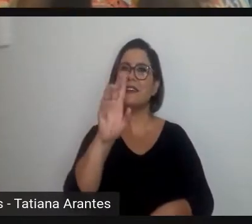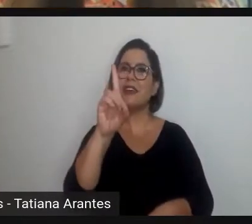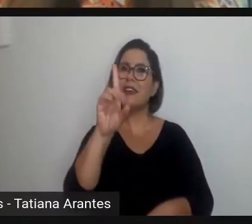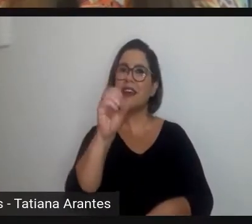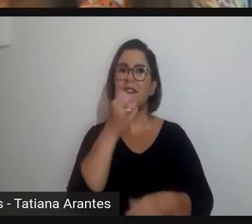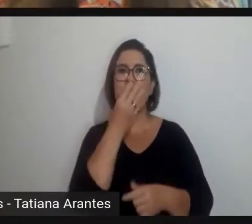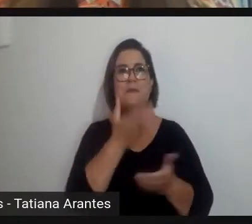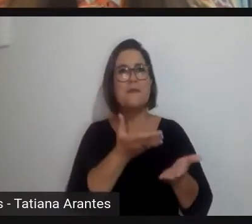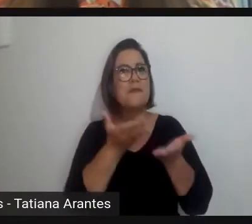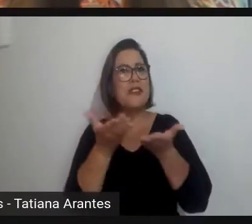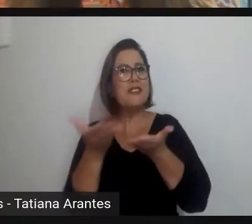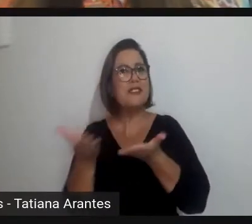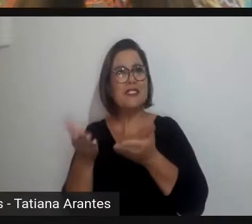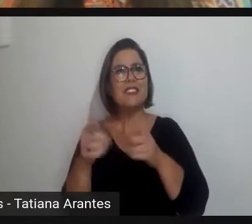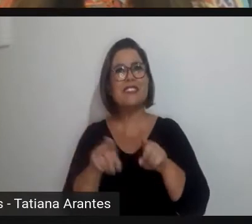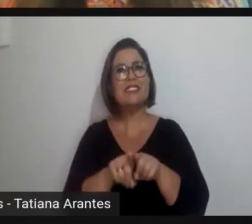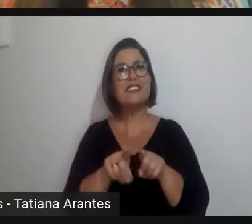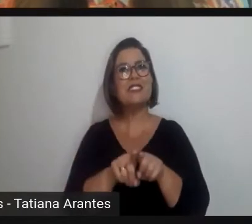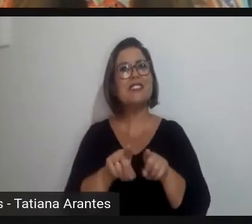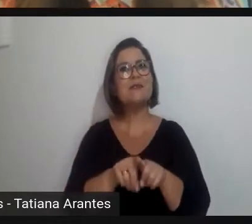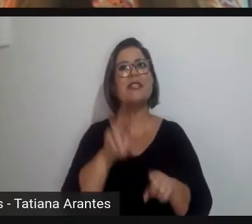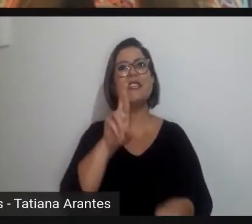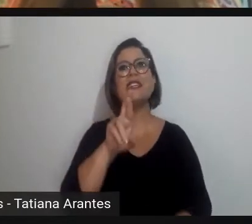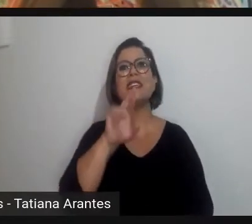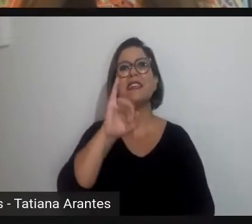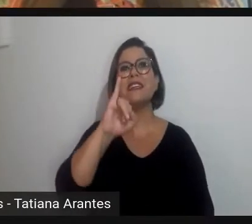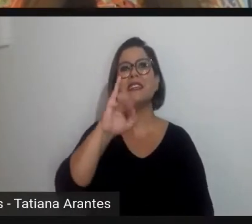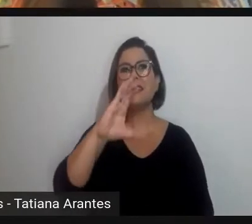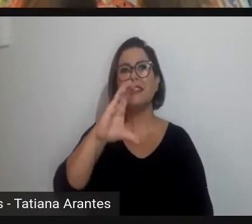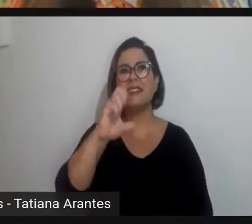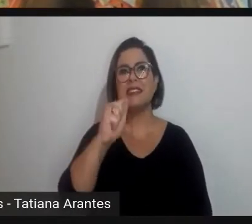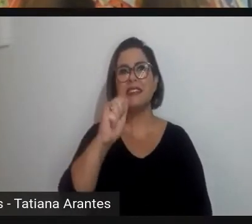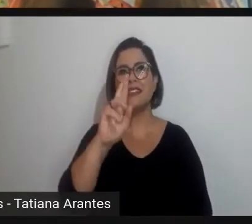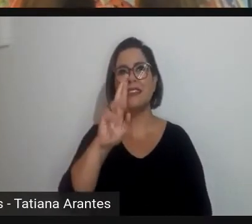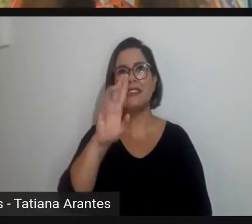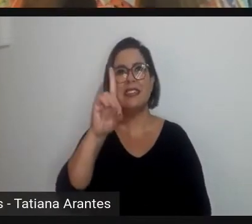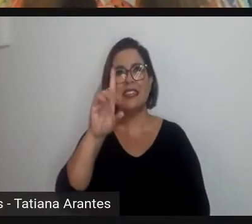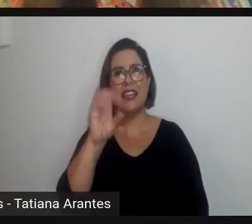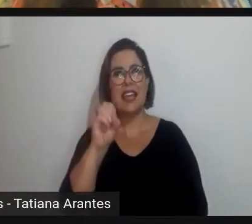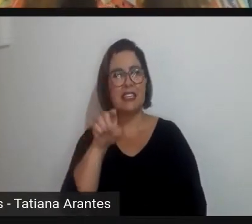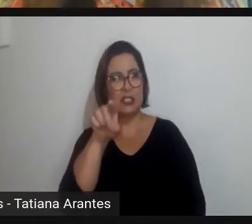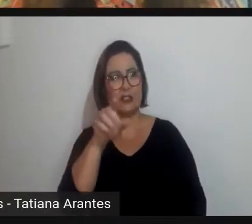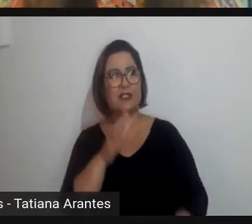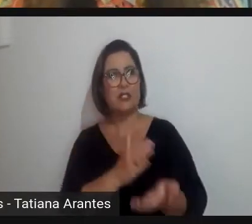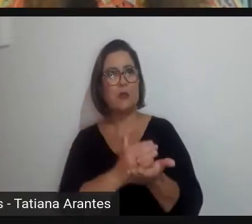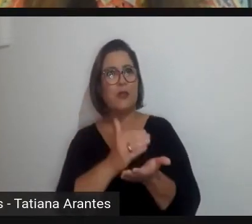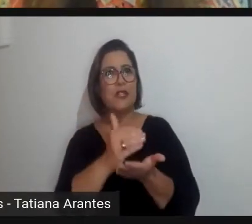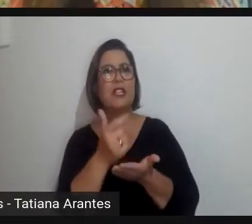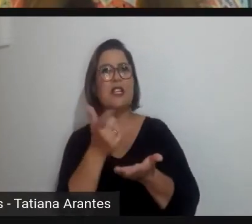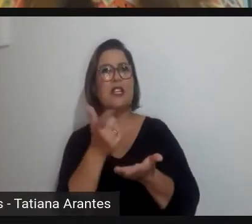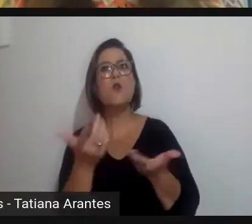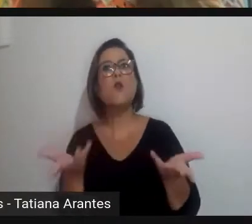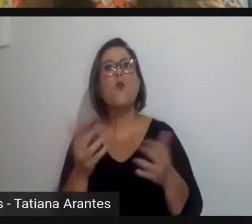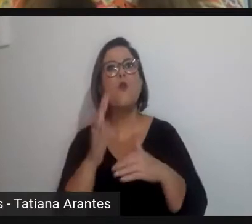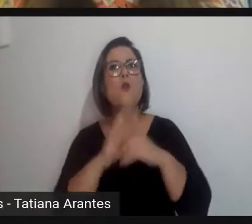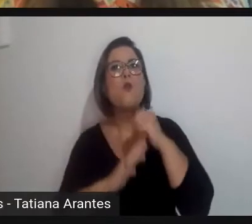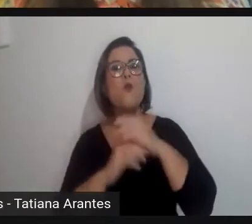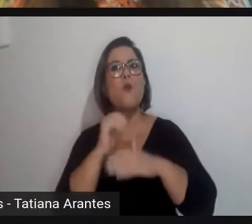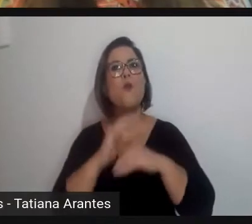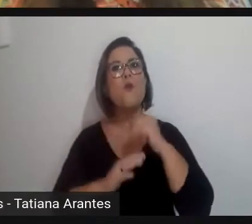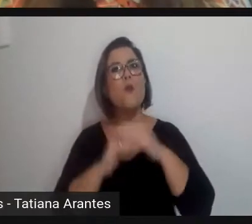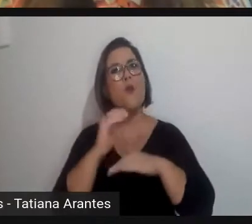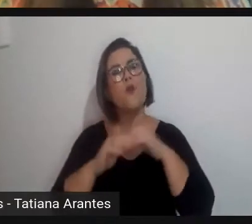Vamos começar com o doutor Ricardo. Doutor Ricardo, o senhor poderia iniciar falando para a gente quais as modalidades de trabalho